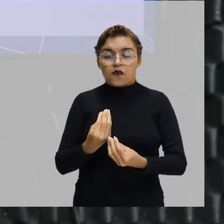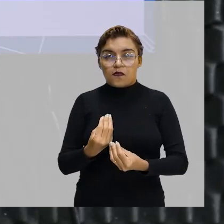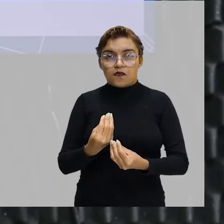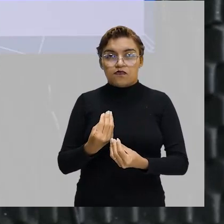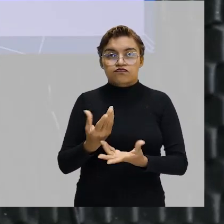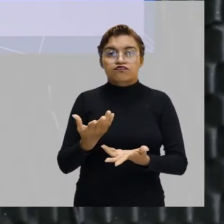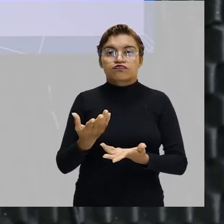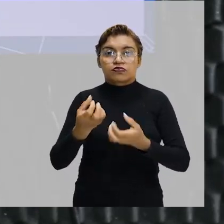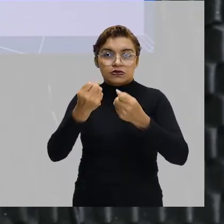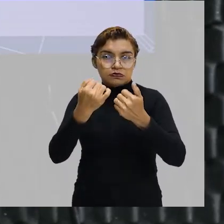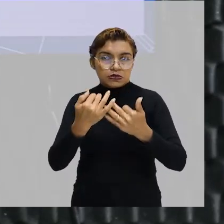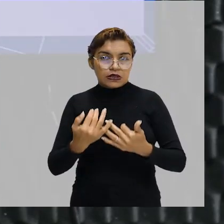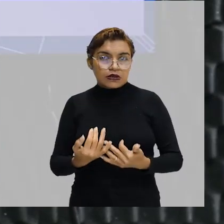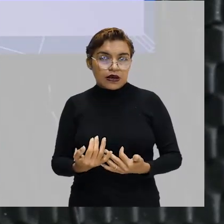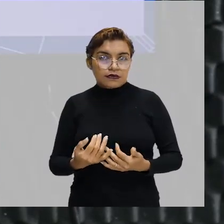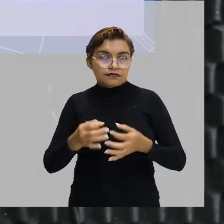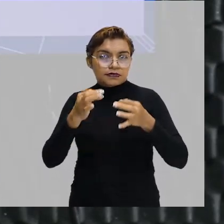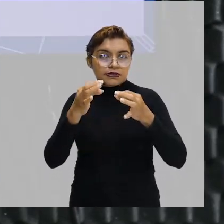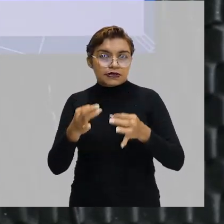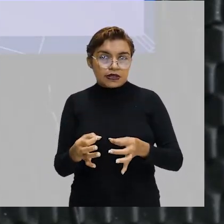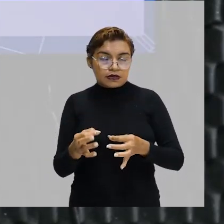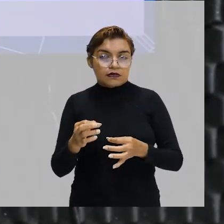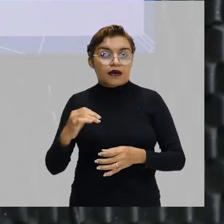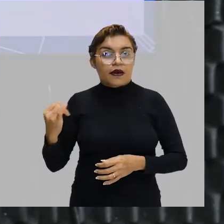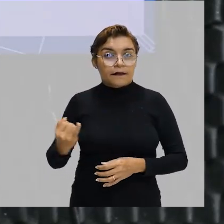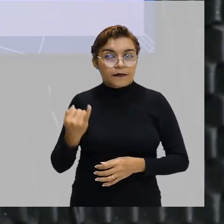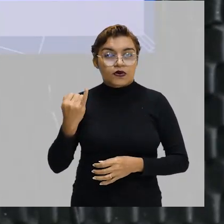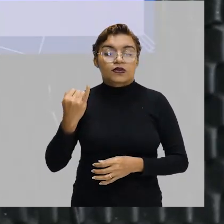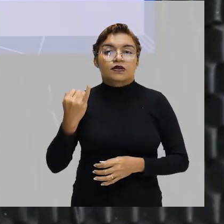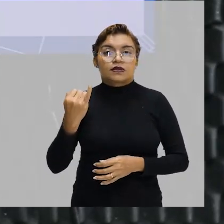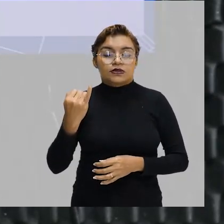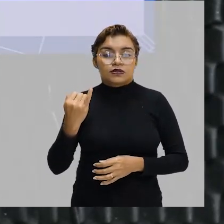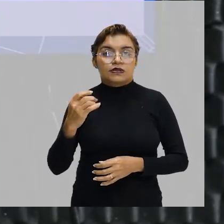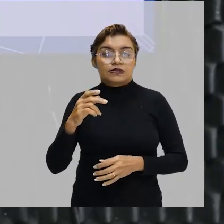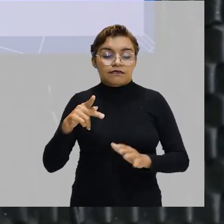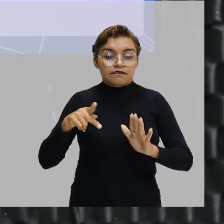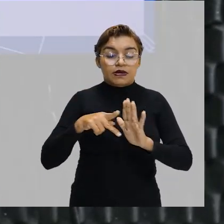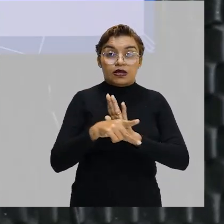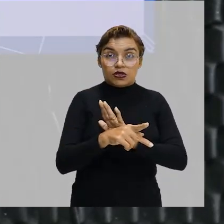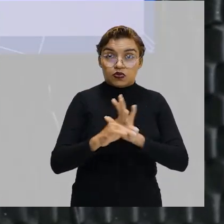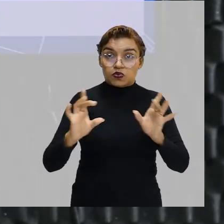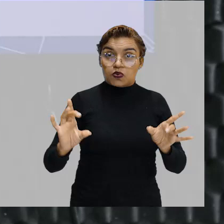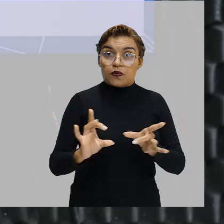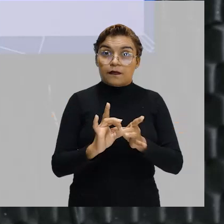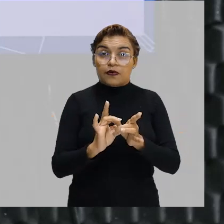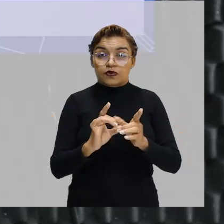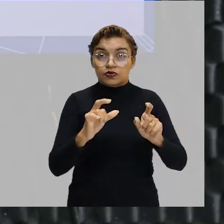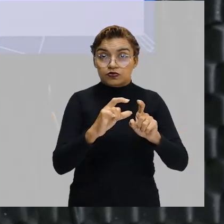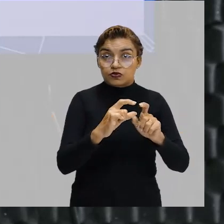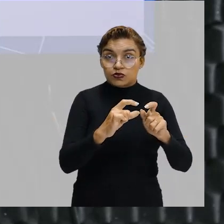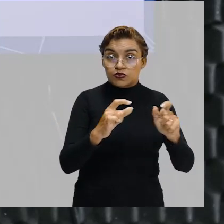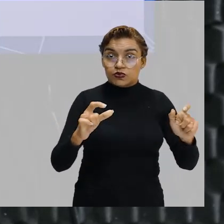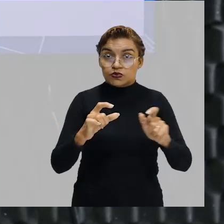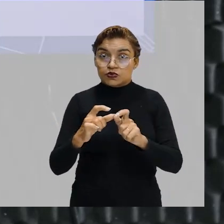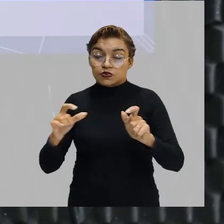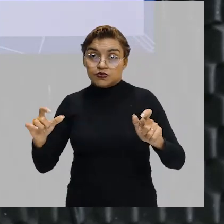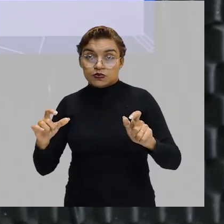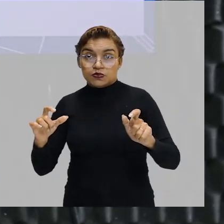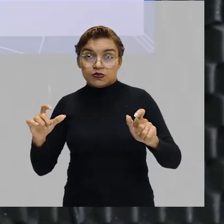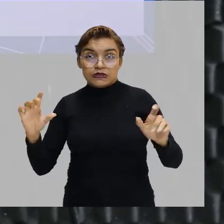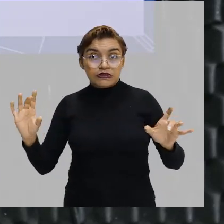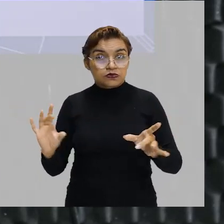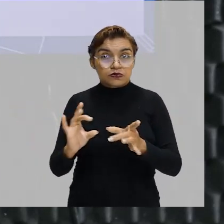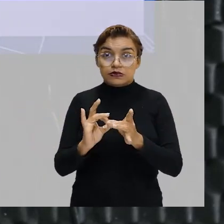é importante eu compreender o período composto por coordenação, tá? As orações não se ligam